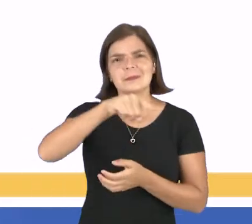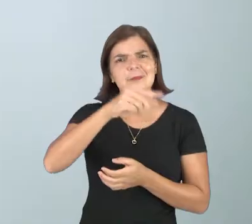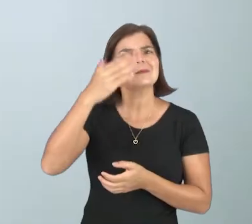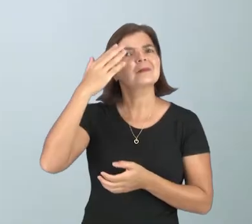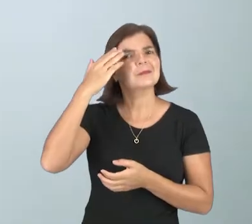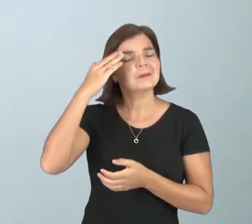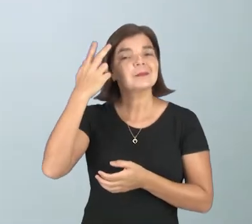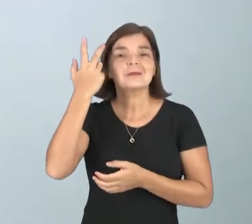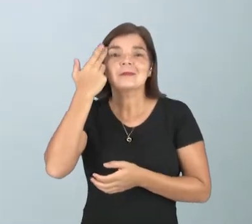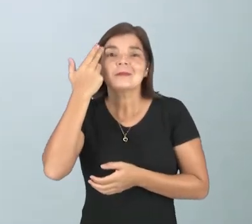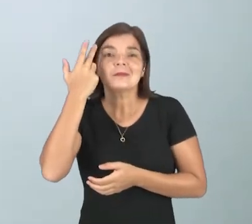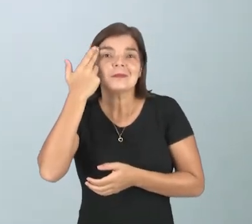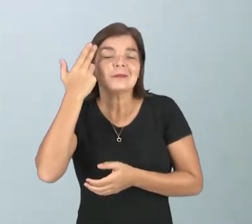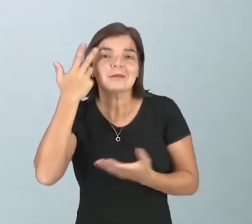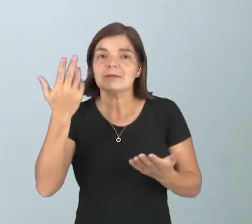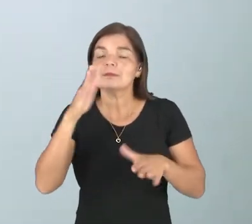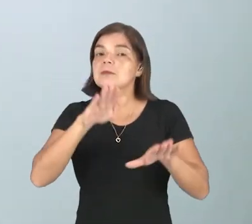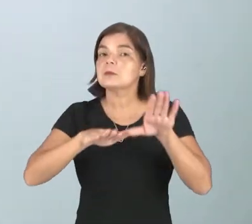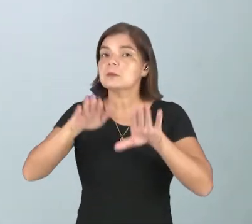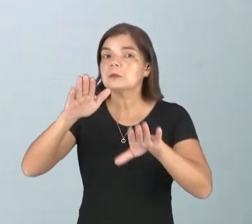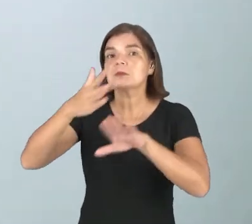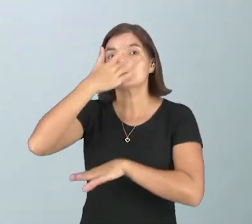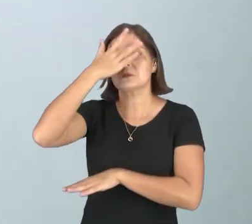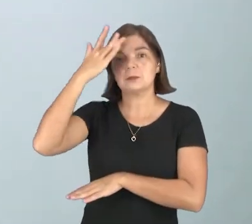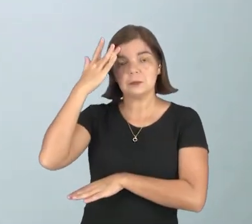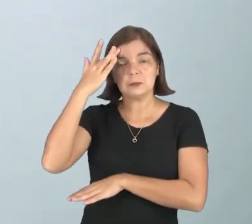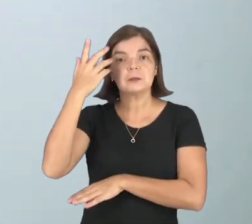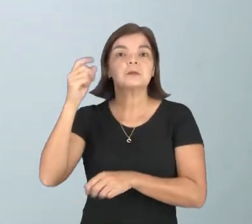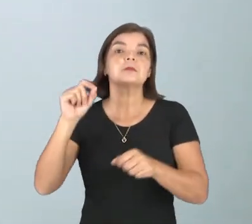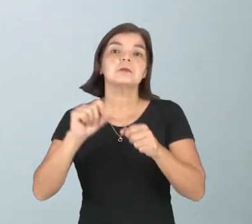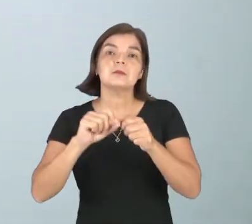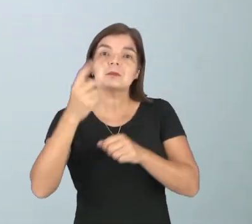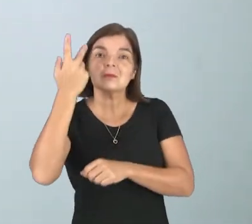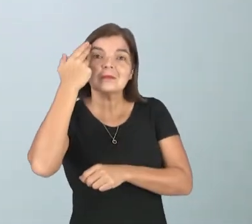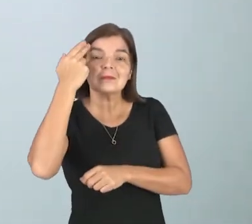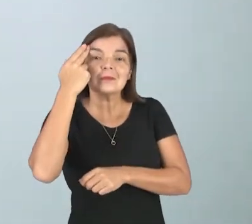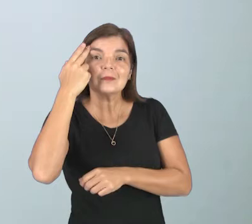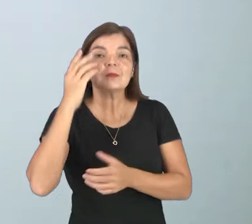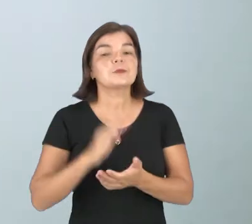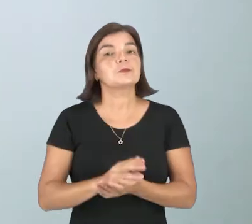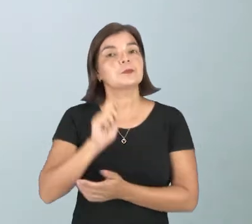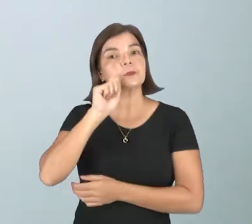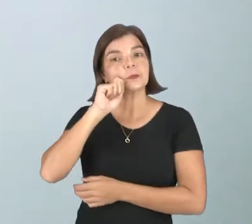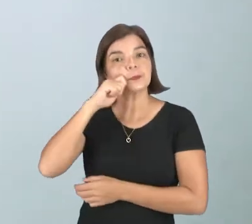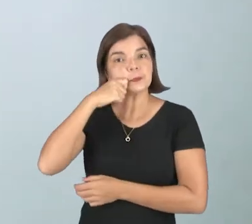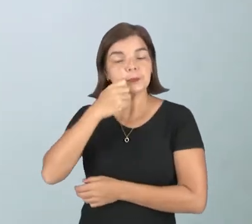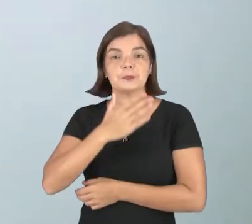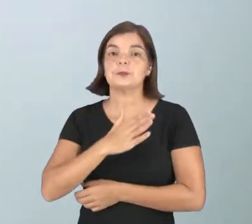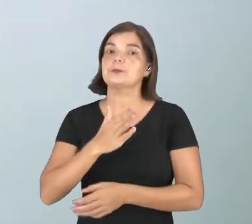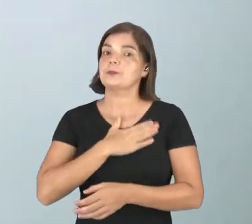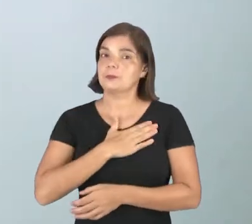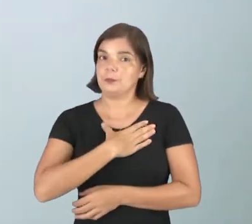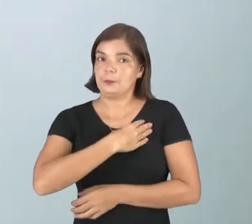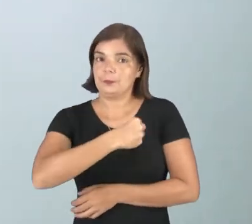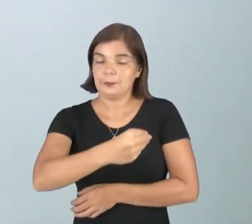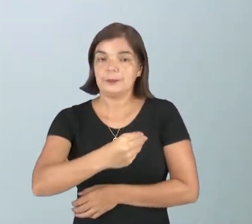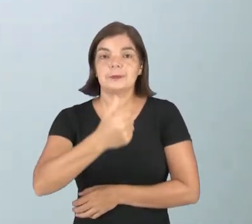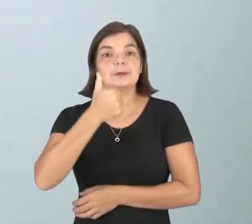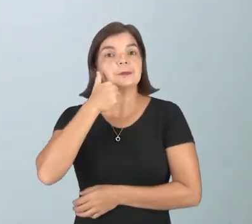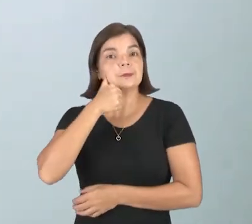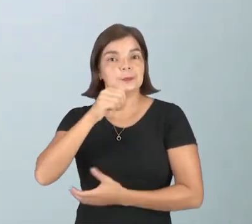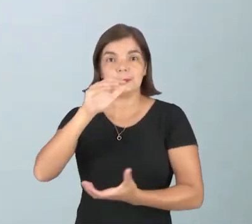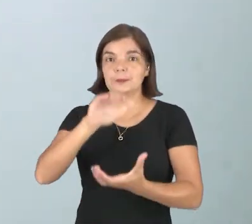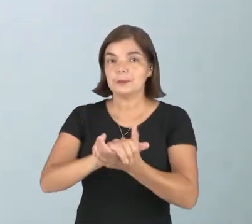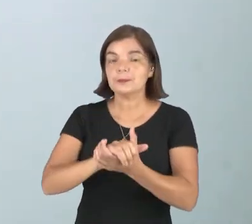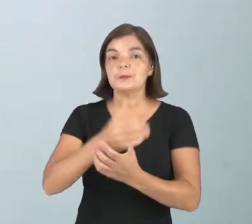fazem isso naturalmente, né? Grande parte das pessoas fazem isso naturalmente. Os pães, meus filhos, minha